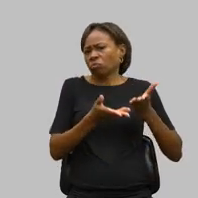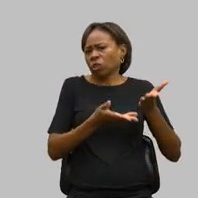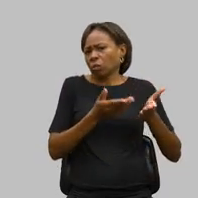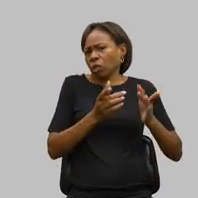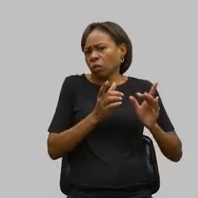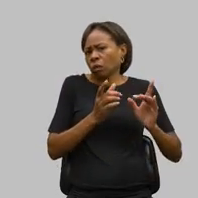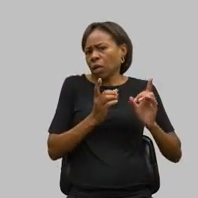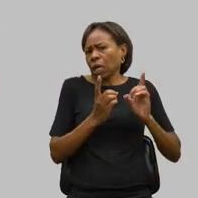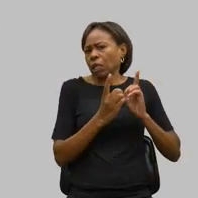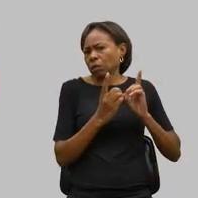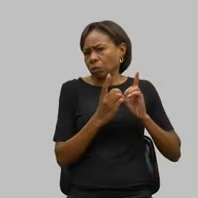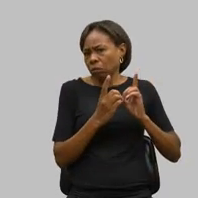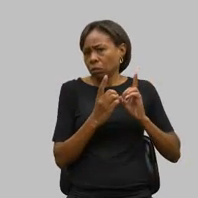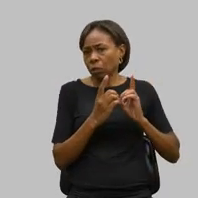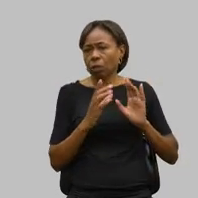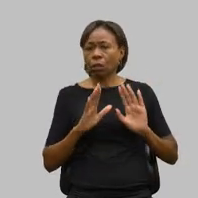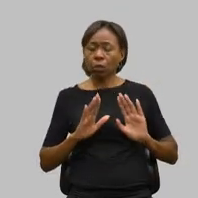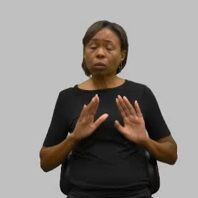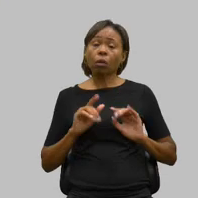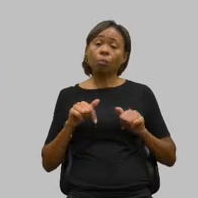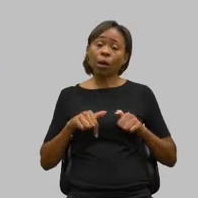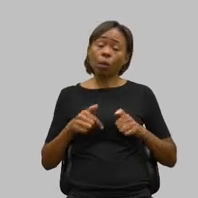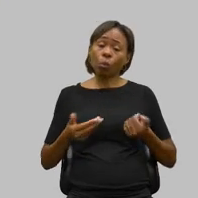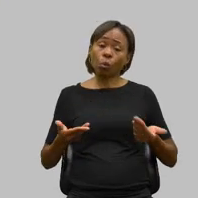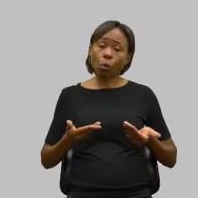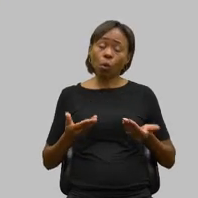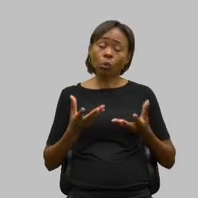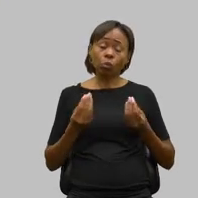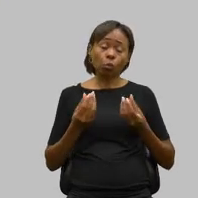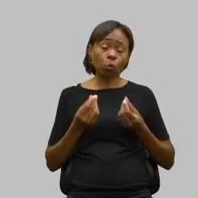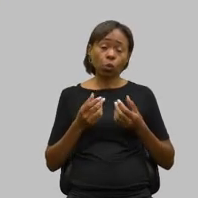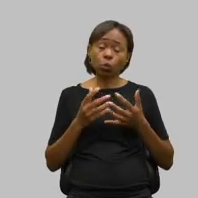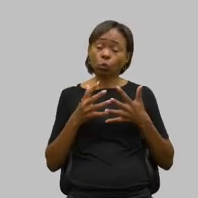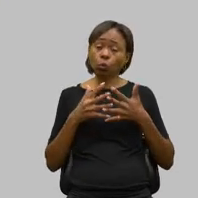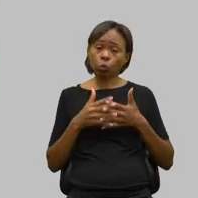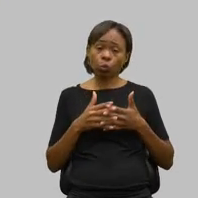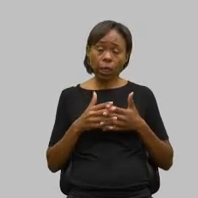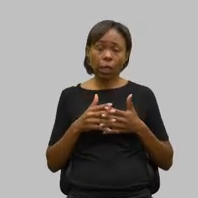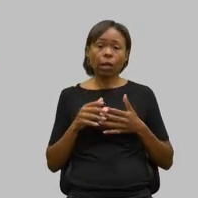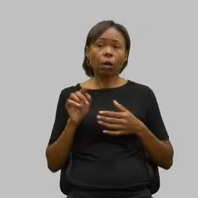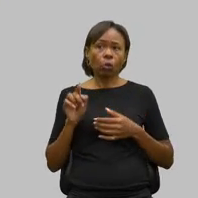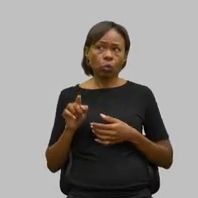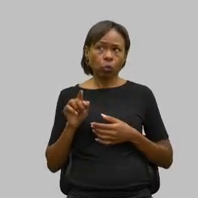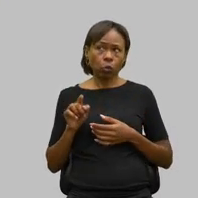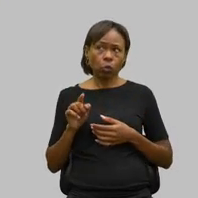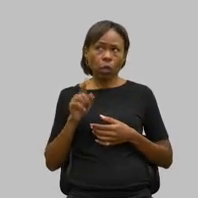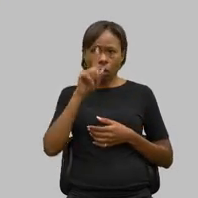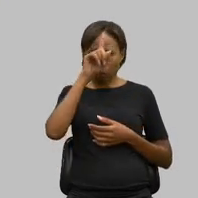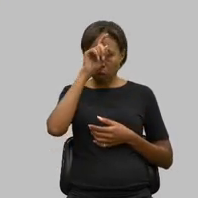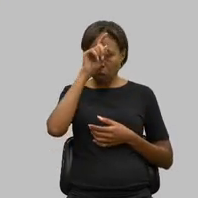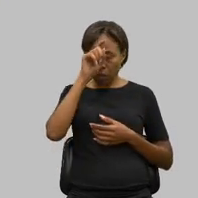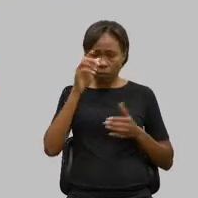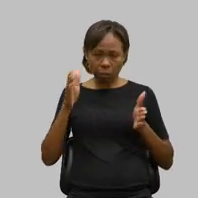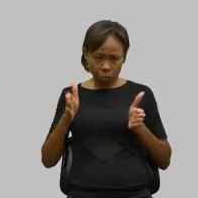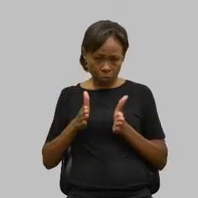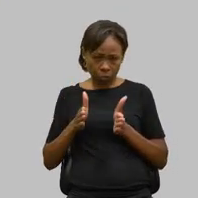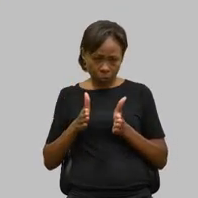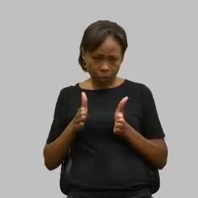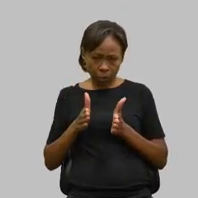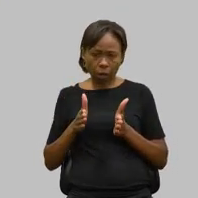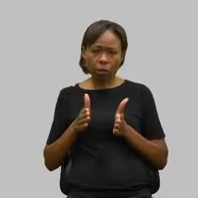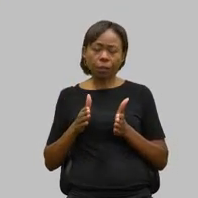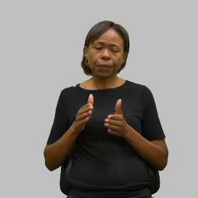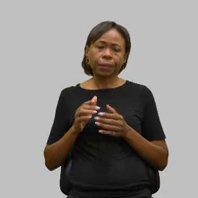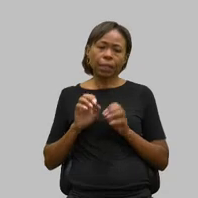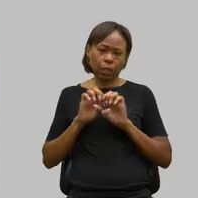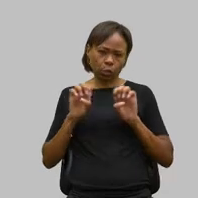muitos... Uma discrepância muito grande. Mas, dos hospitais de pequeno porte, nós vamos agora, na discussão que já está começando no COSEMES,